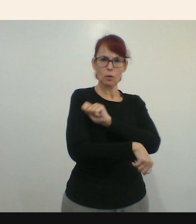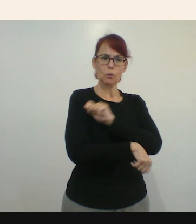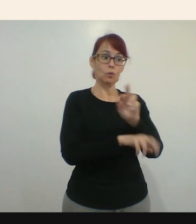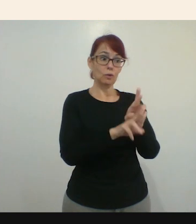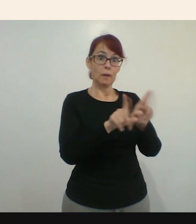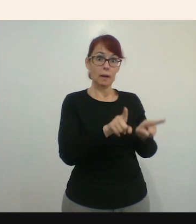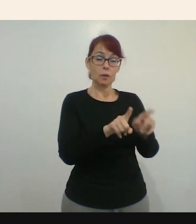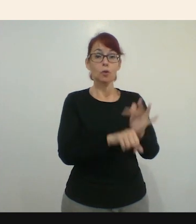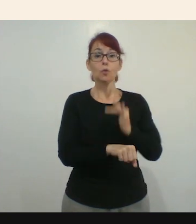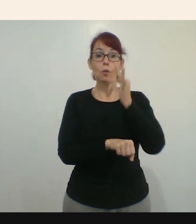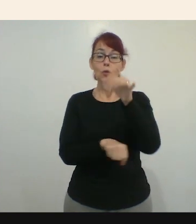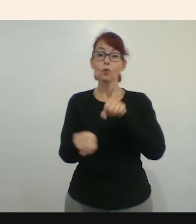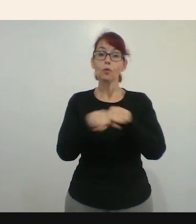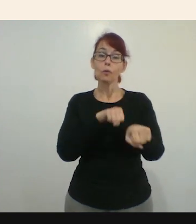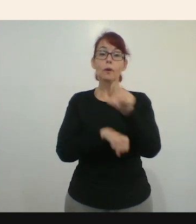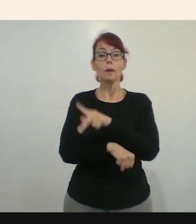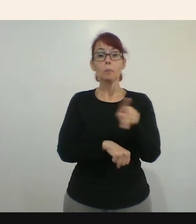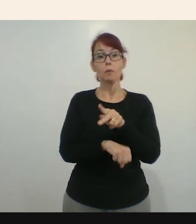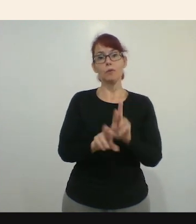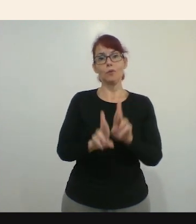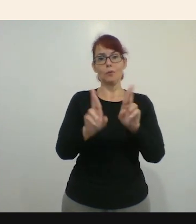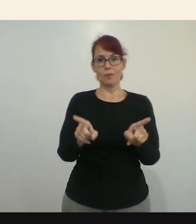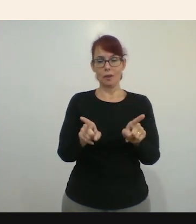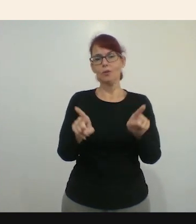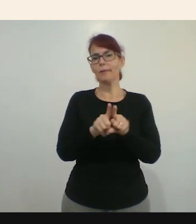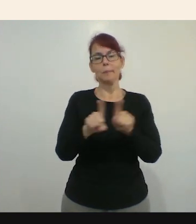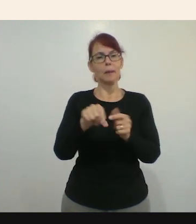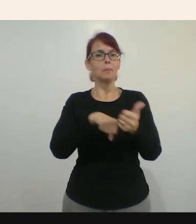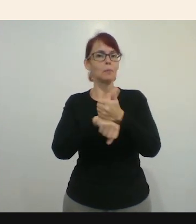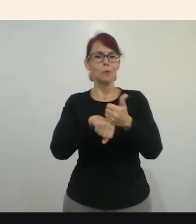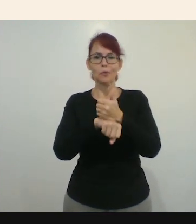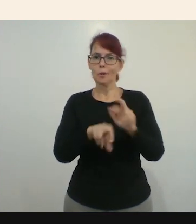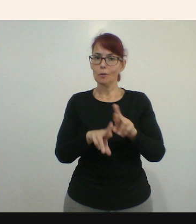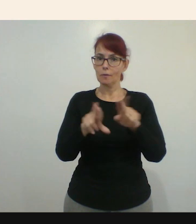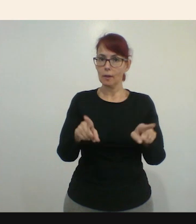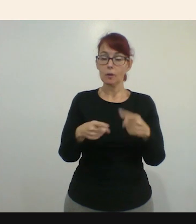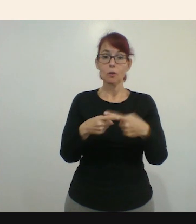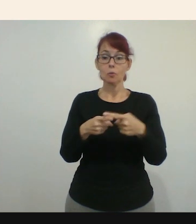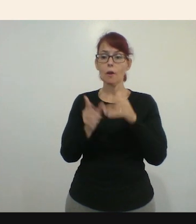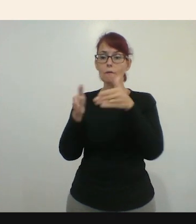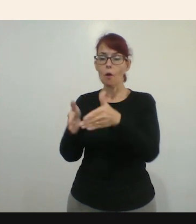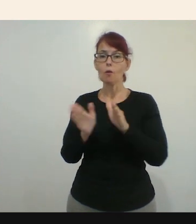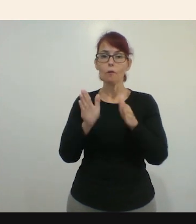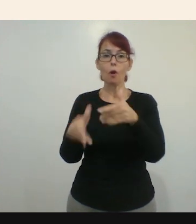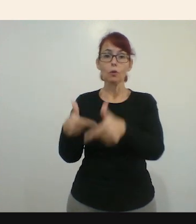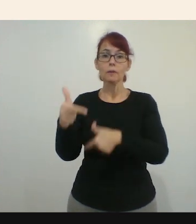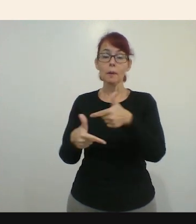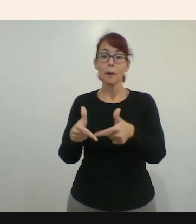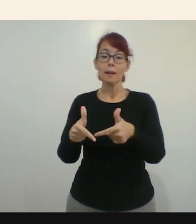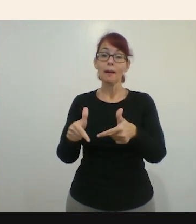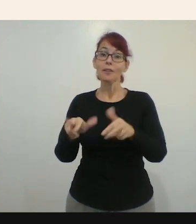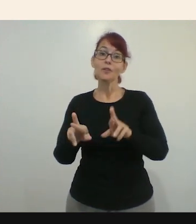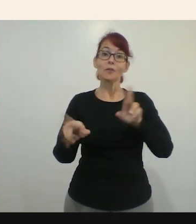tornar um profissional diferente, que não vai atuar, talvez, nem da mesma forma, nem nas mesmas áreas que os profissionais que nós